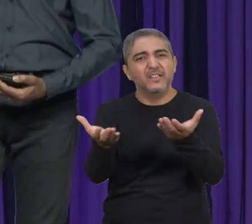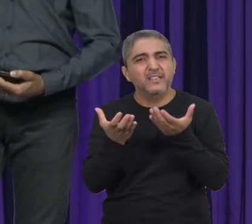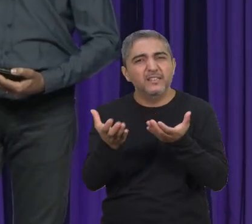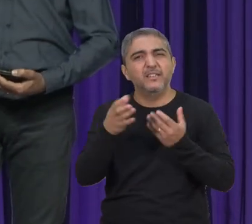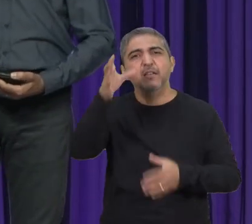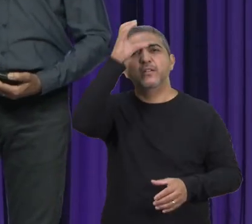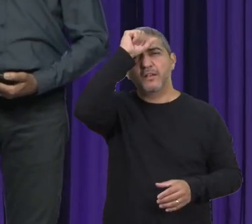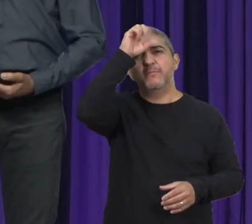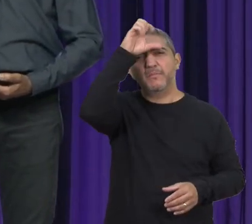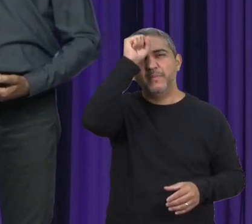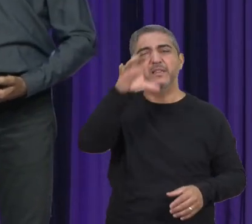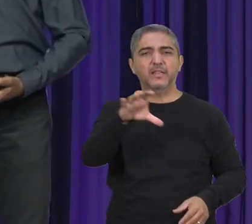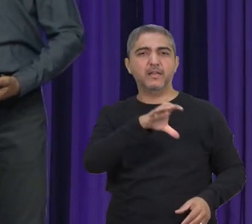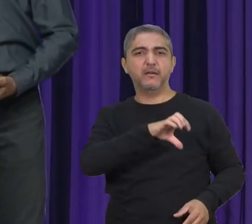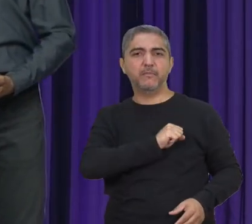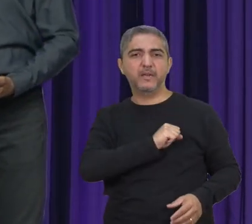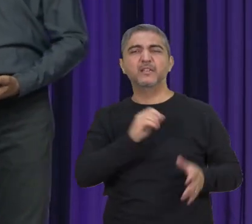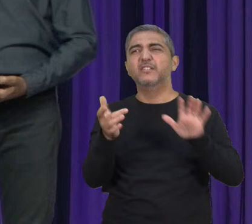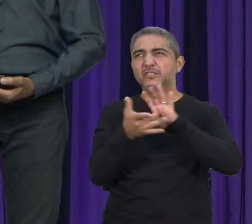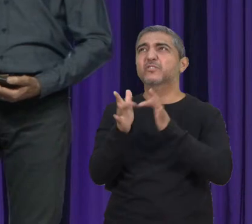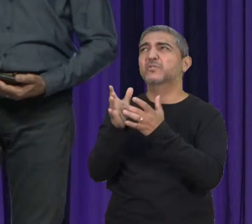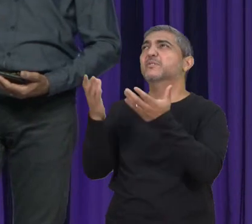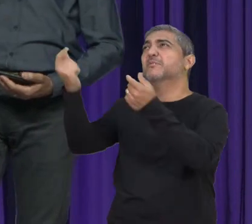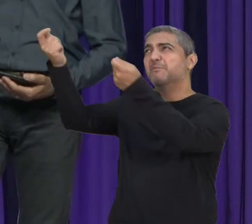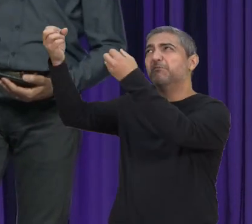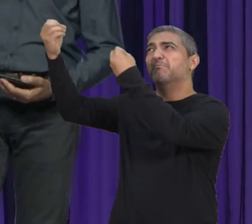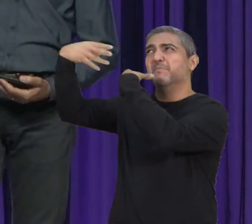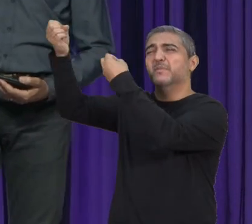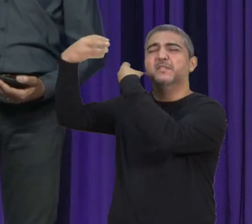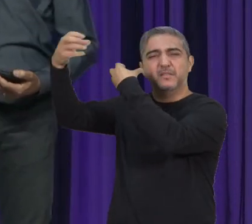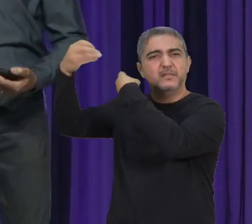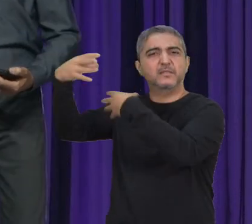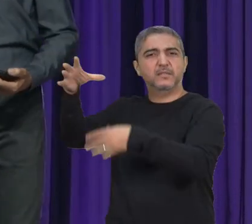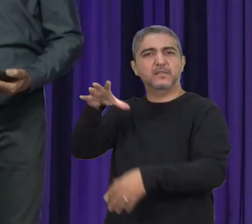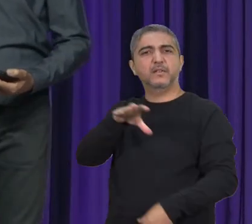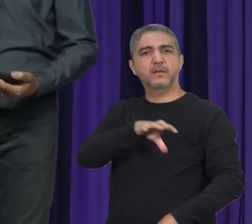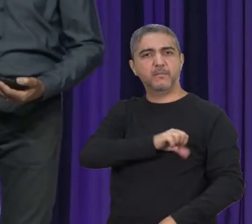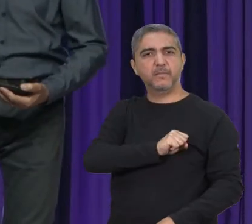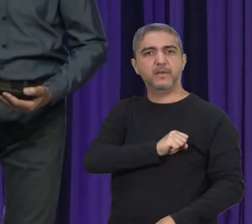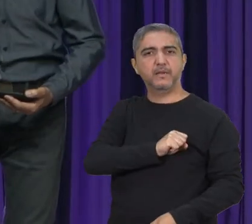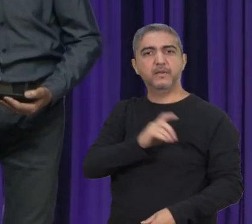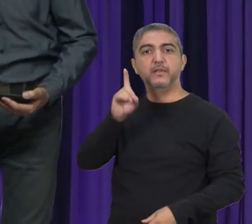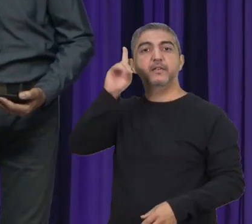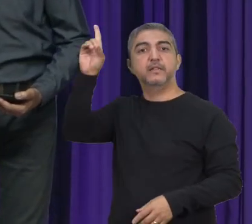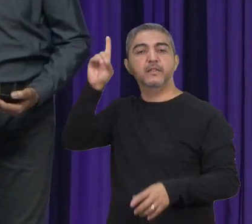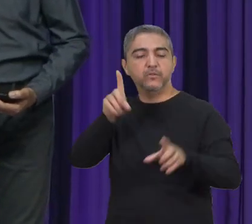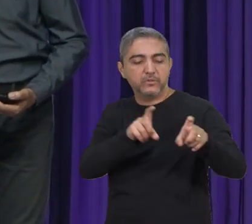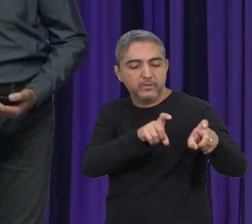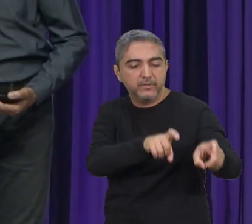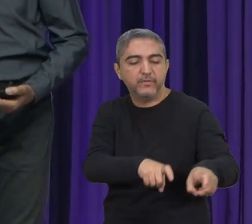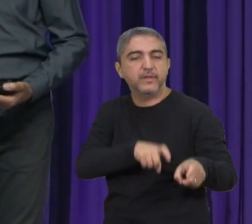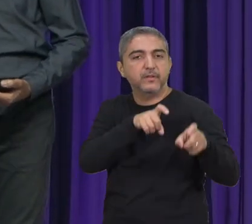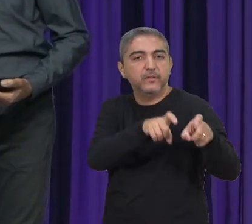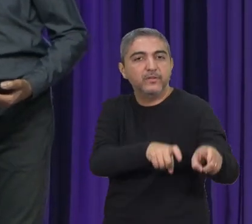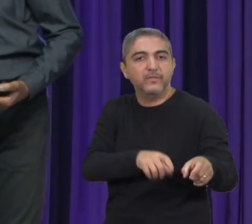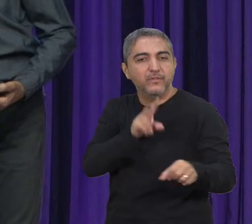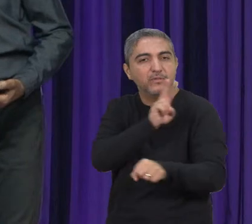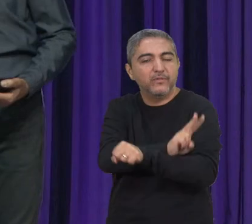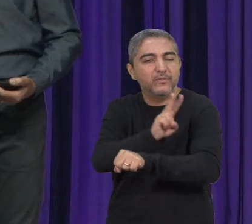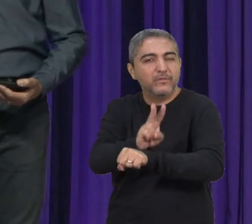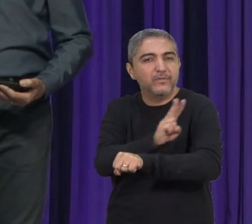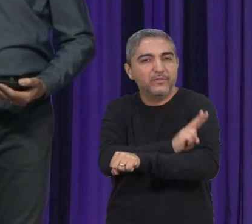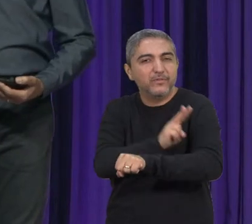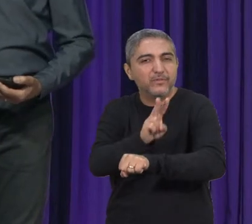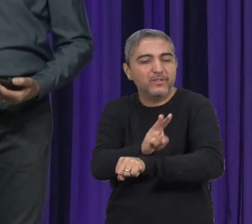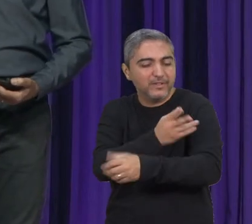alcance, mas por favor, me ajuda a amar. Então Deus, que é o agricultor, Ele vai cuidar dessa planta, desse